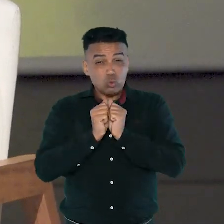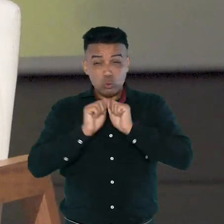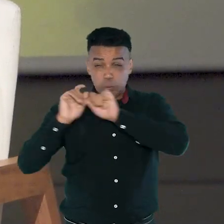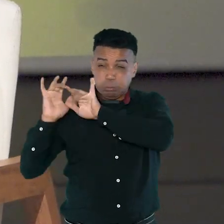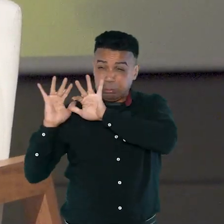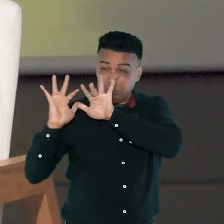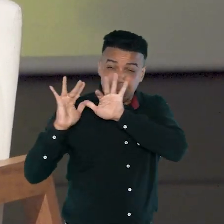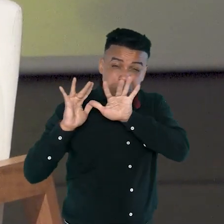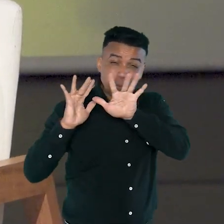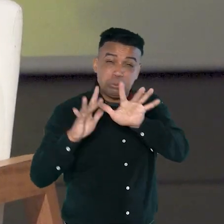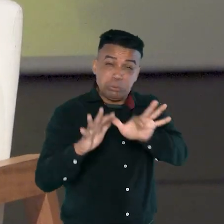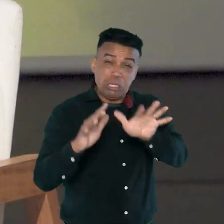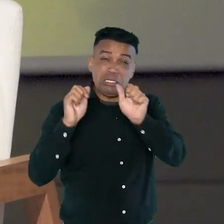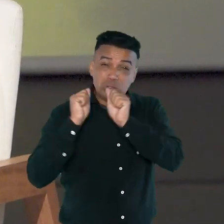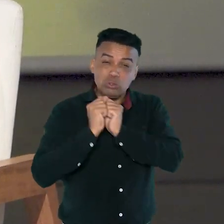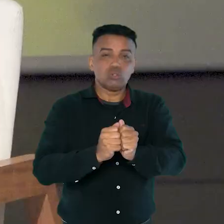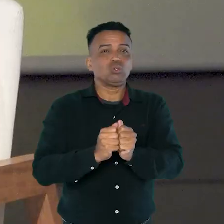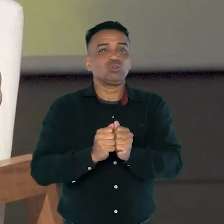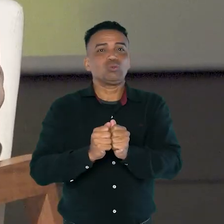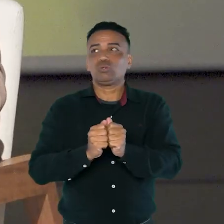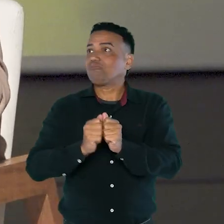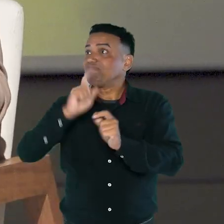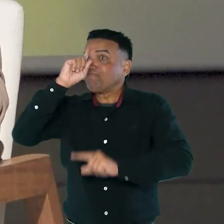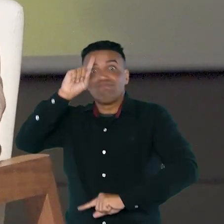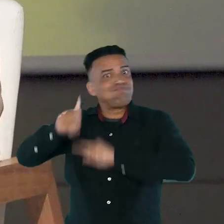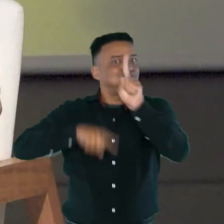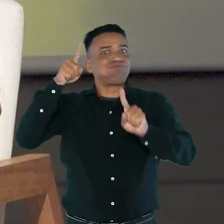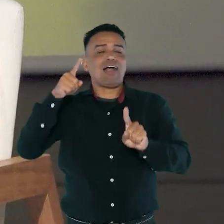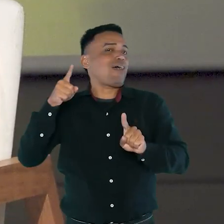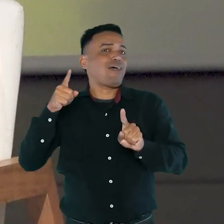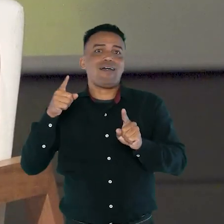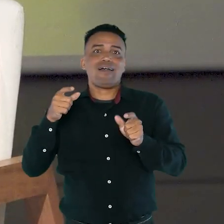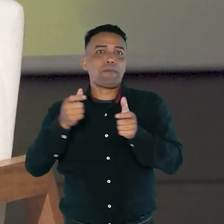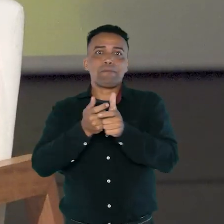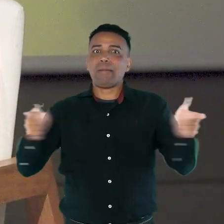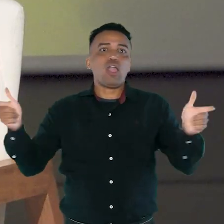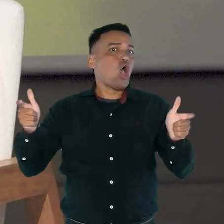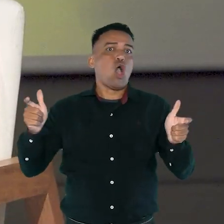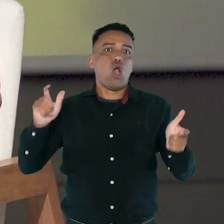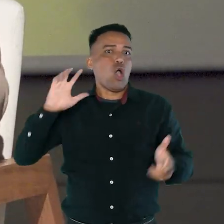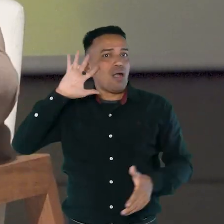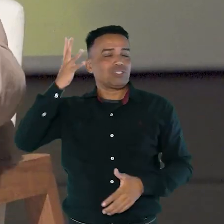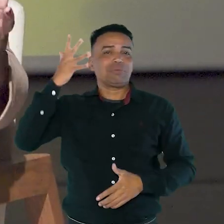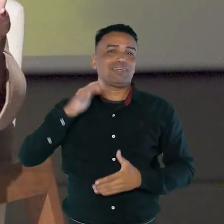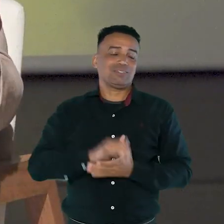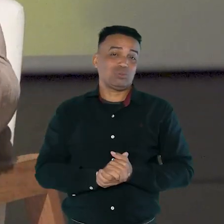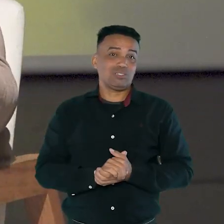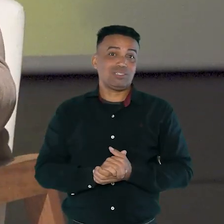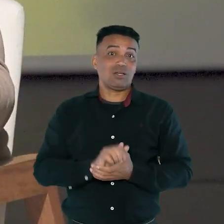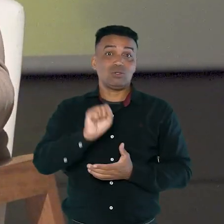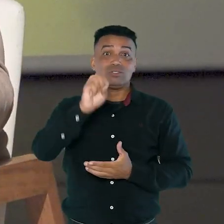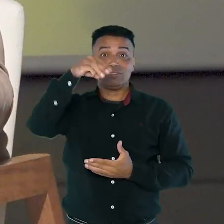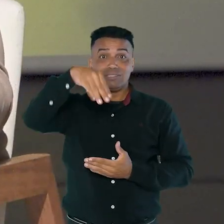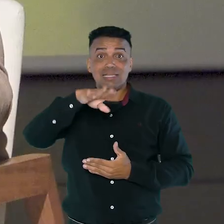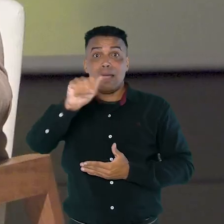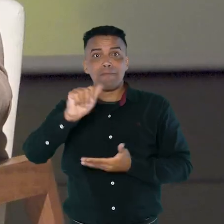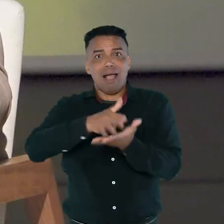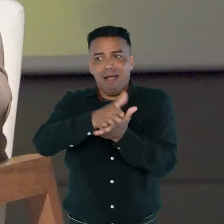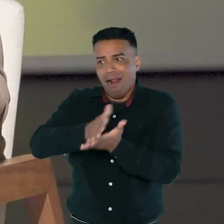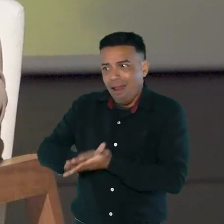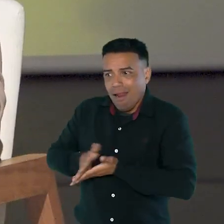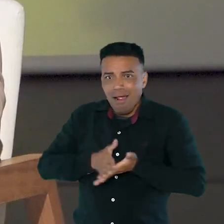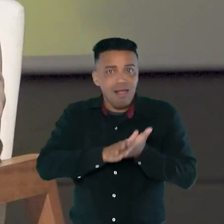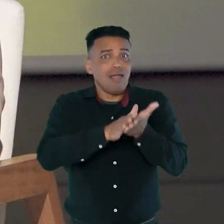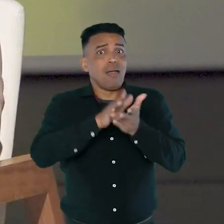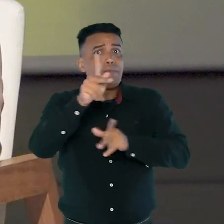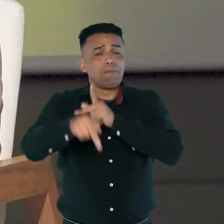junto, a gente faz coisas inimagináveis, assim. Tá aí o samba que não me deixa mentir, né?